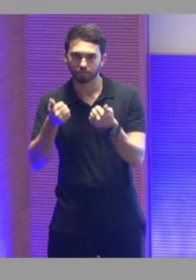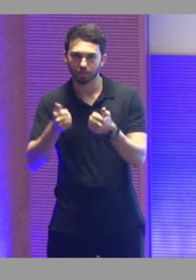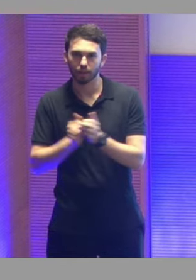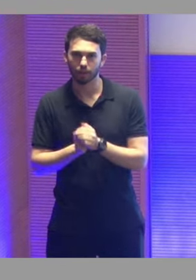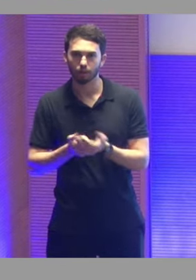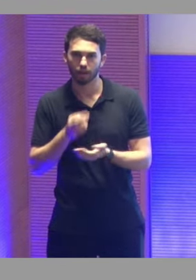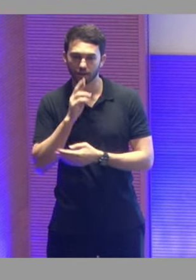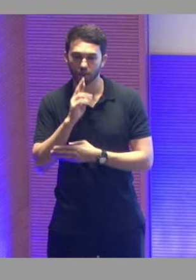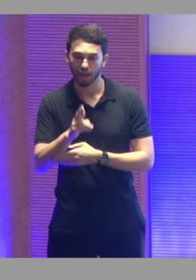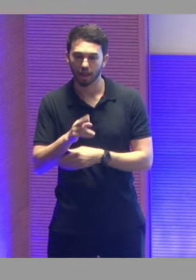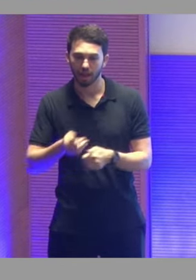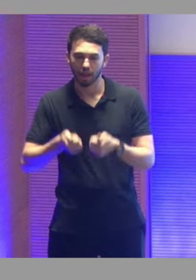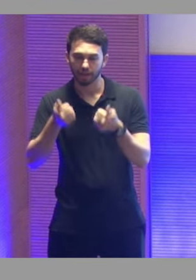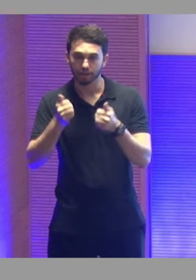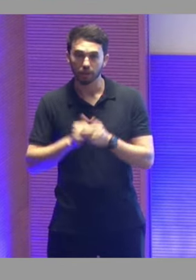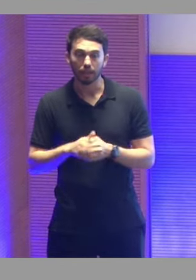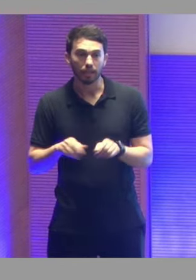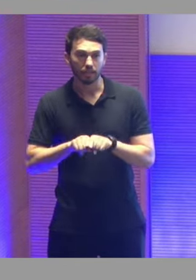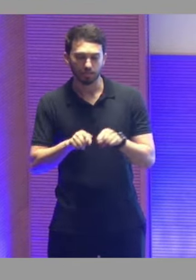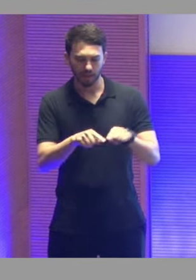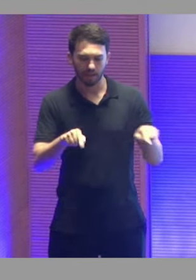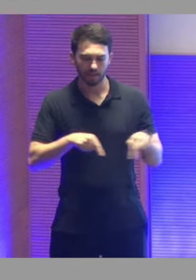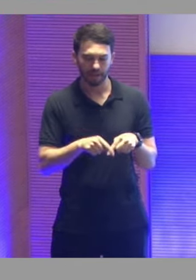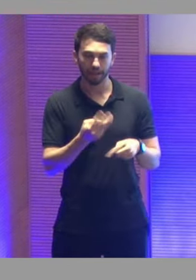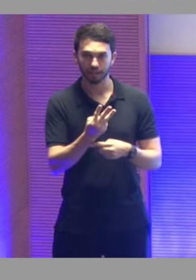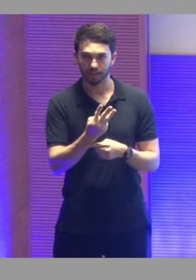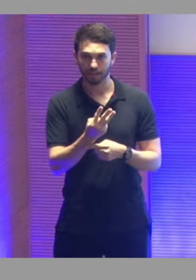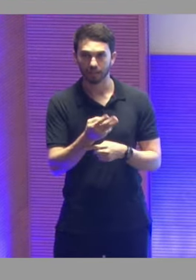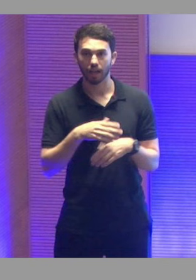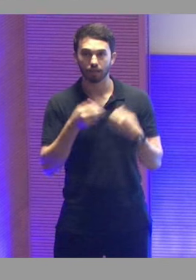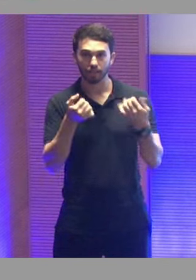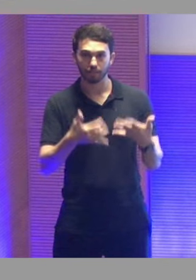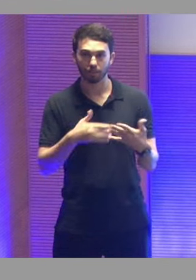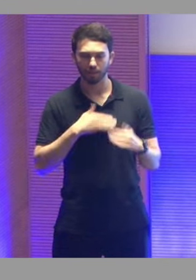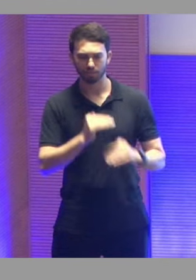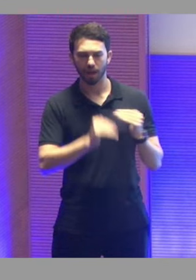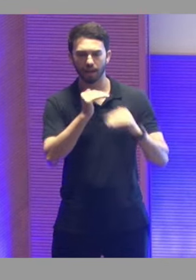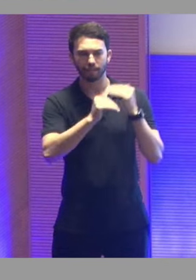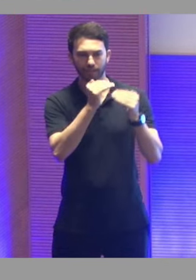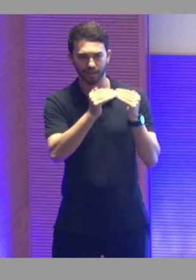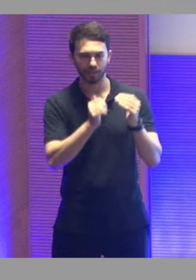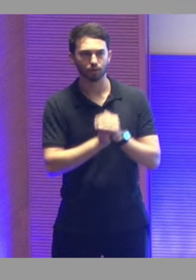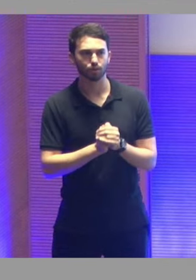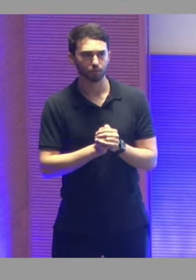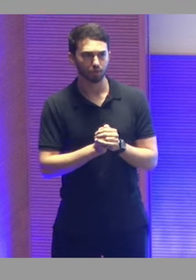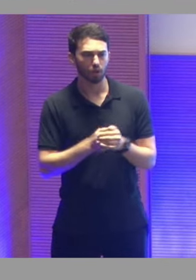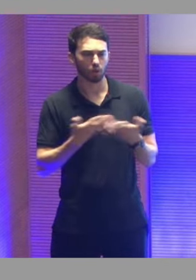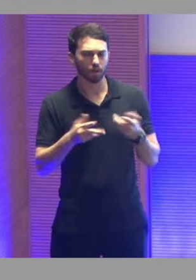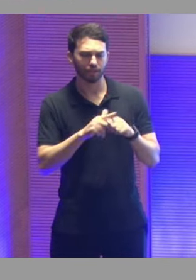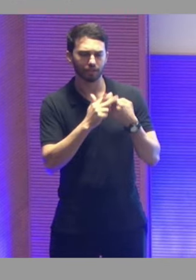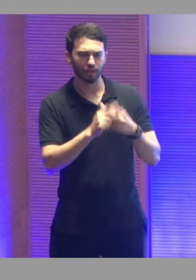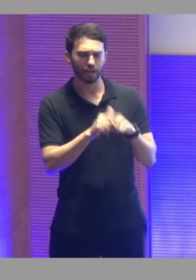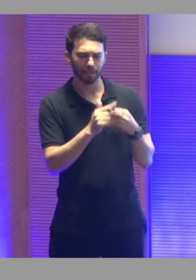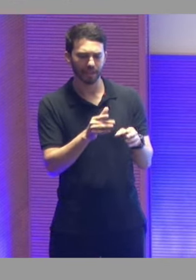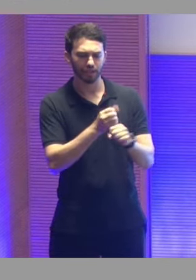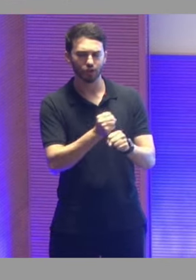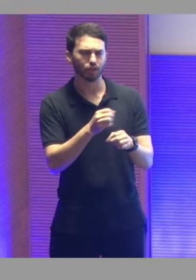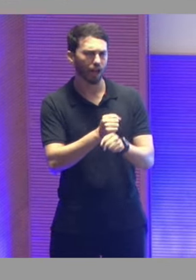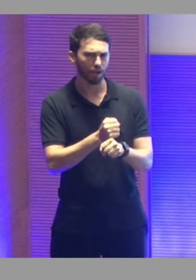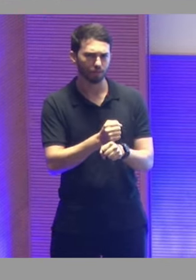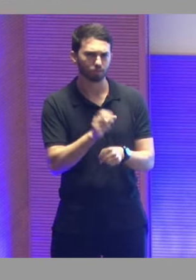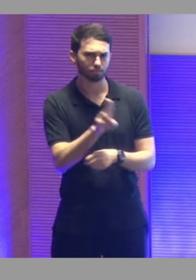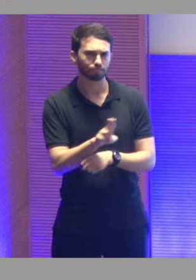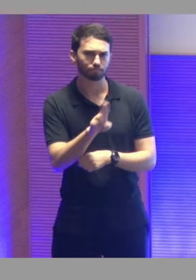qualidade do relato na sala 3 a gente vai falar sobre avanços no cálculo Então quais são as ferramentas de cálculo que